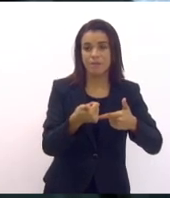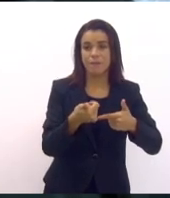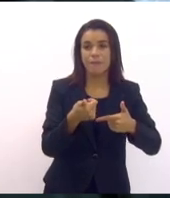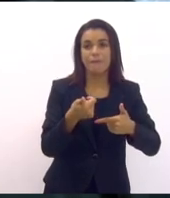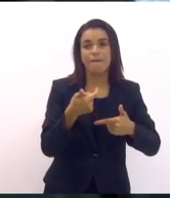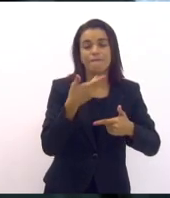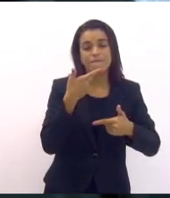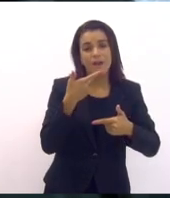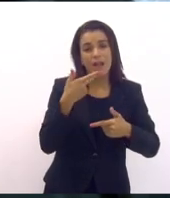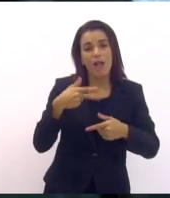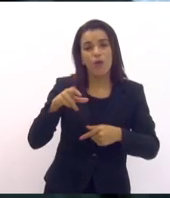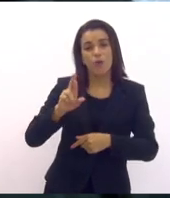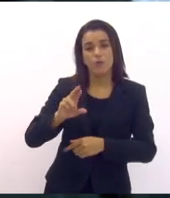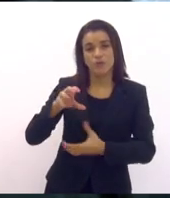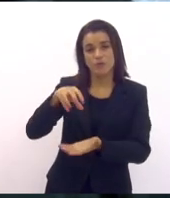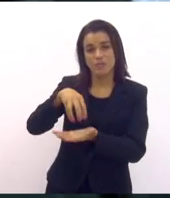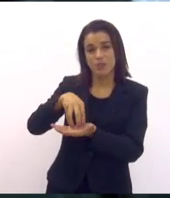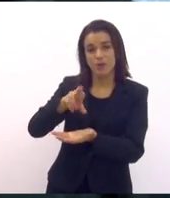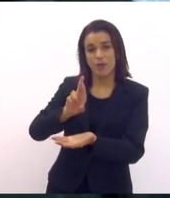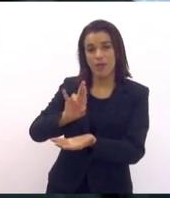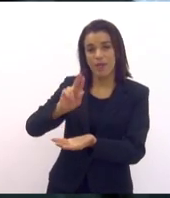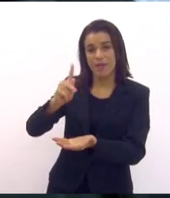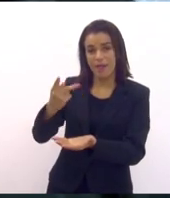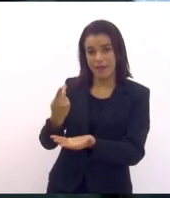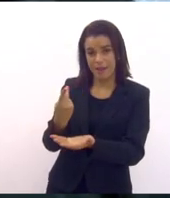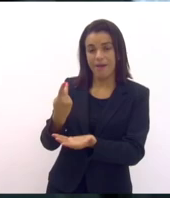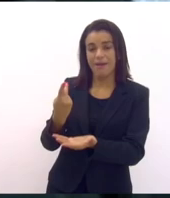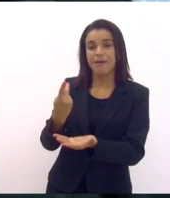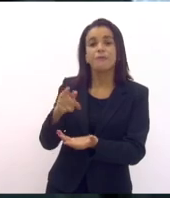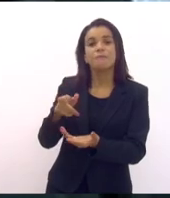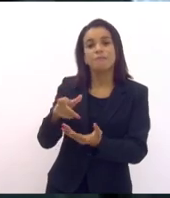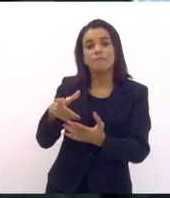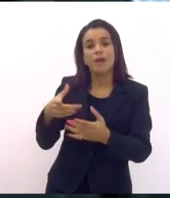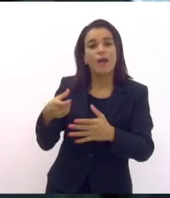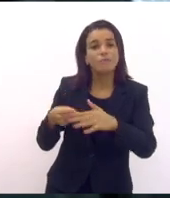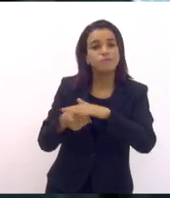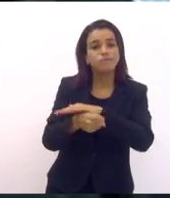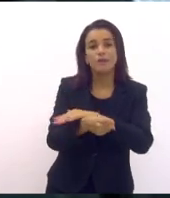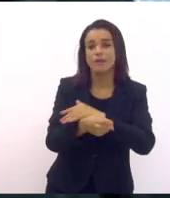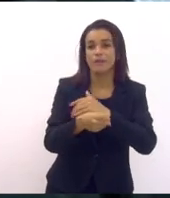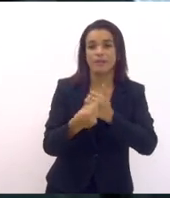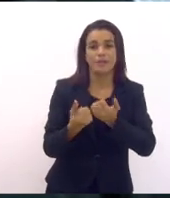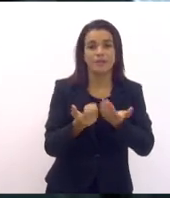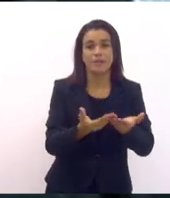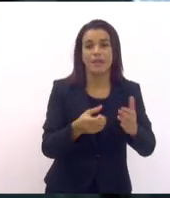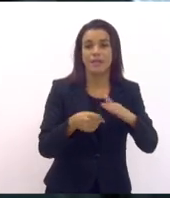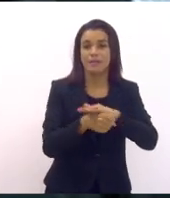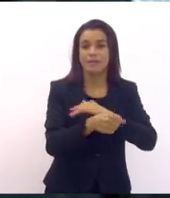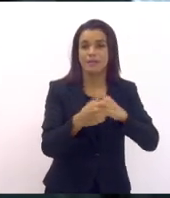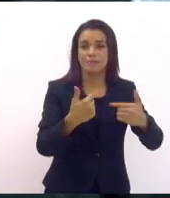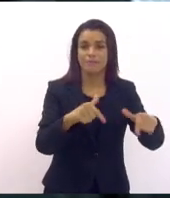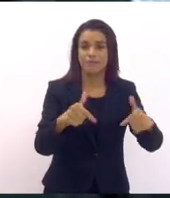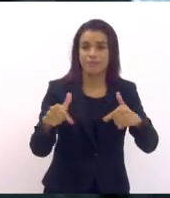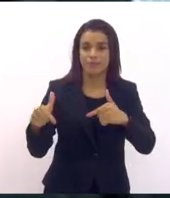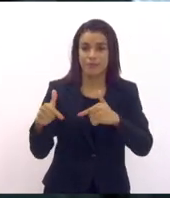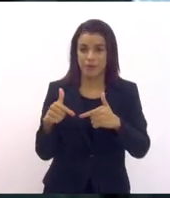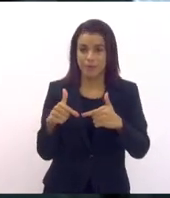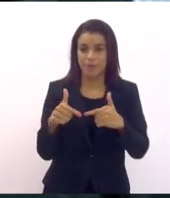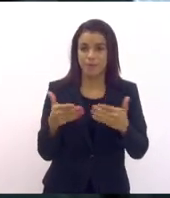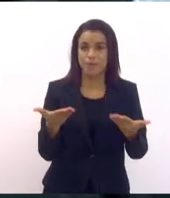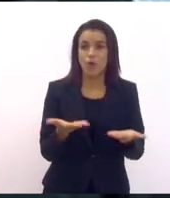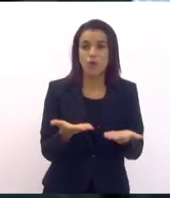com recursos humanos para absorver alguém desse grupo seu hoje eu estou em outra instituição chamada